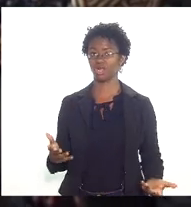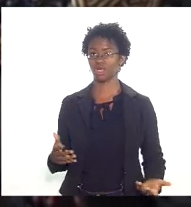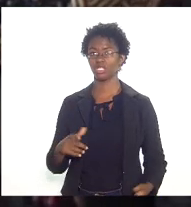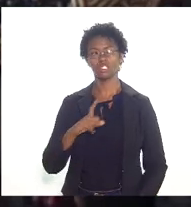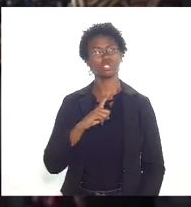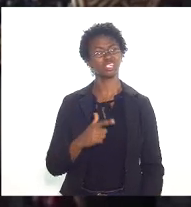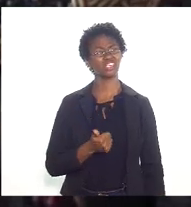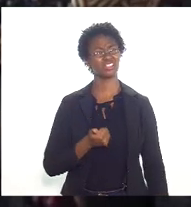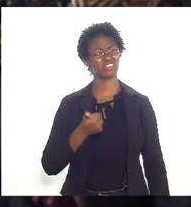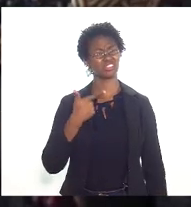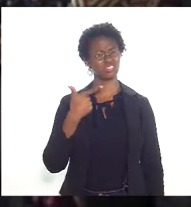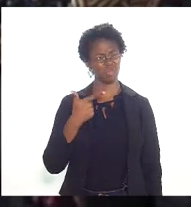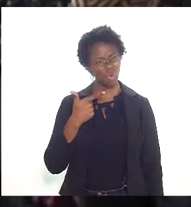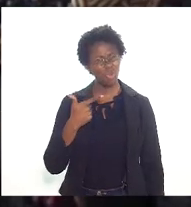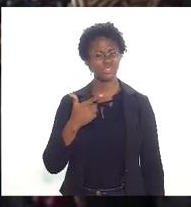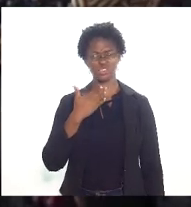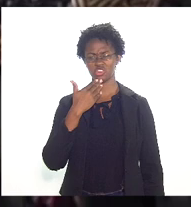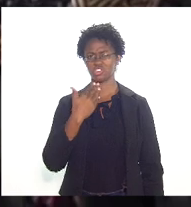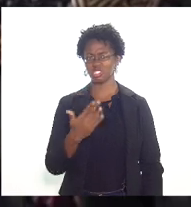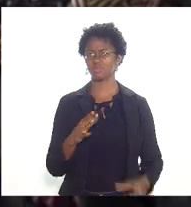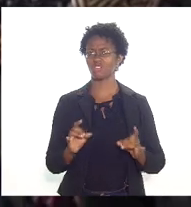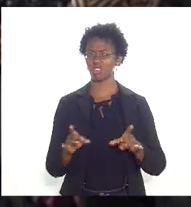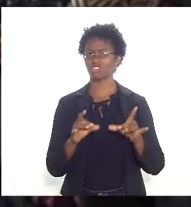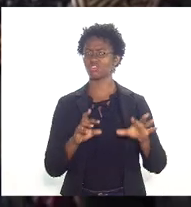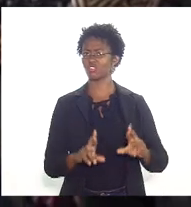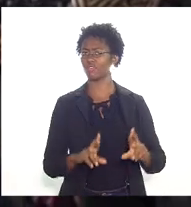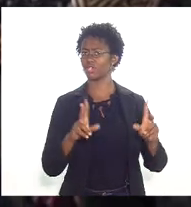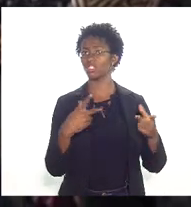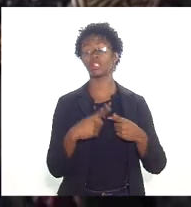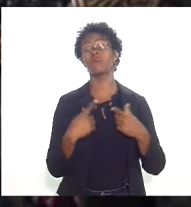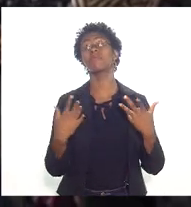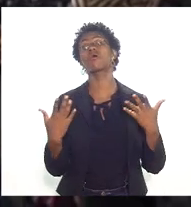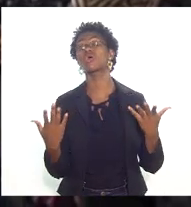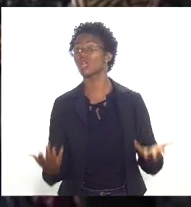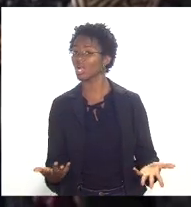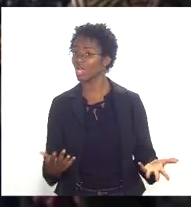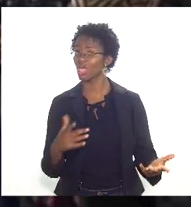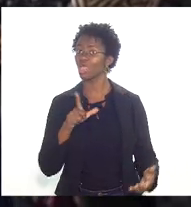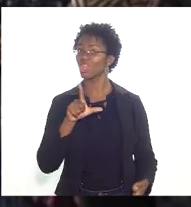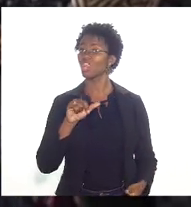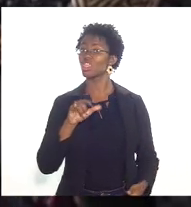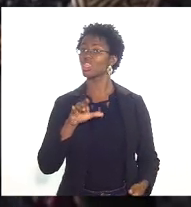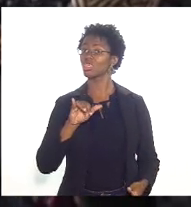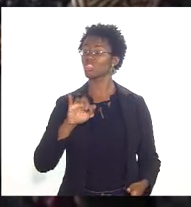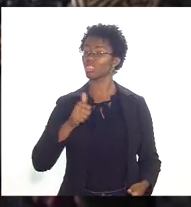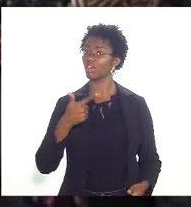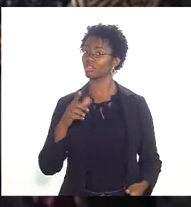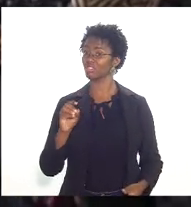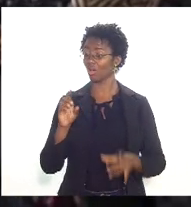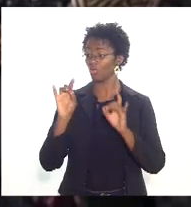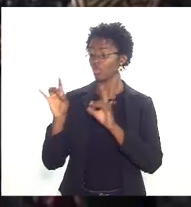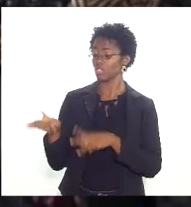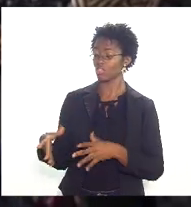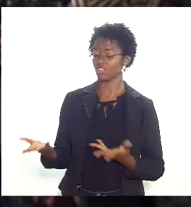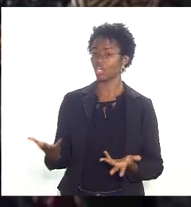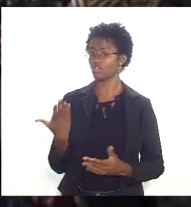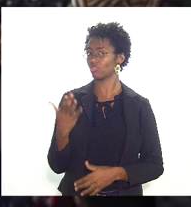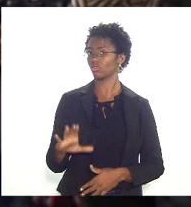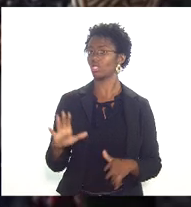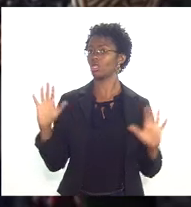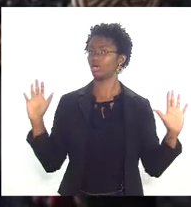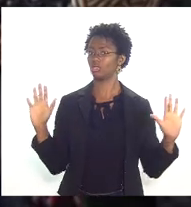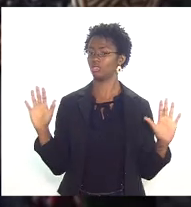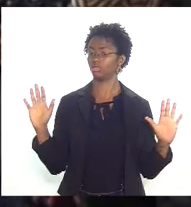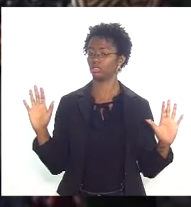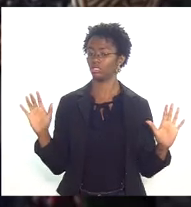esse tipo de segura de seguro porque tem que dispensa de licitação que mais dispensa de licitação em contrato